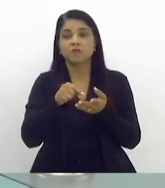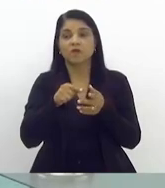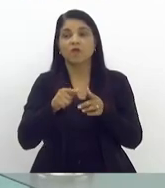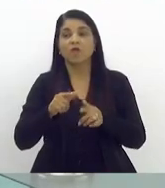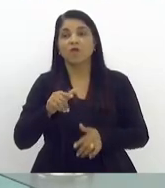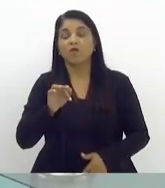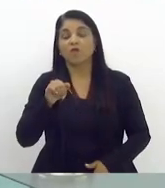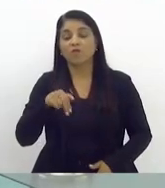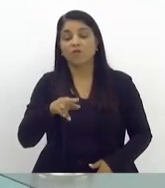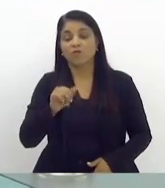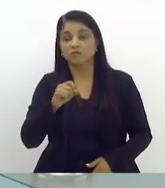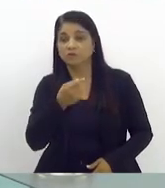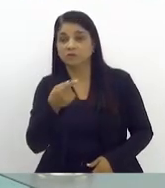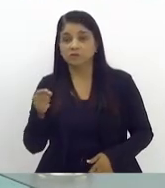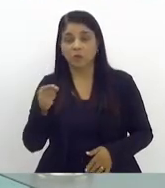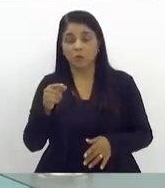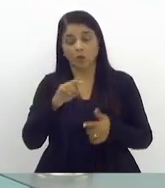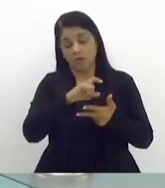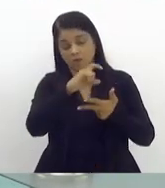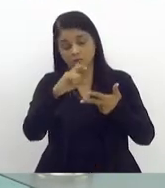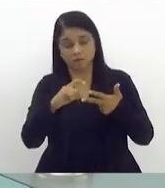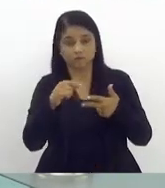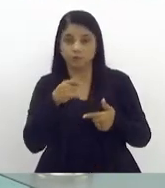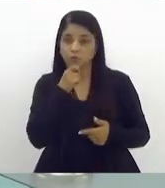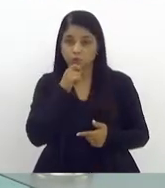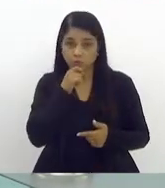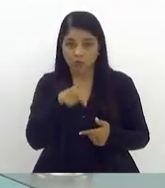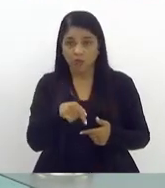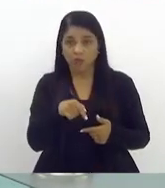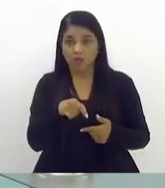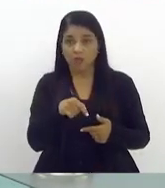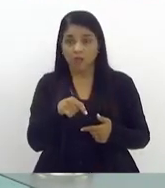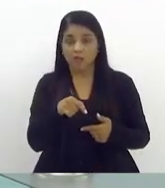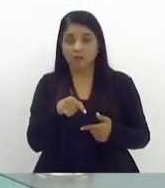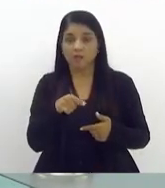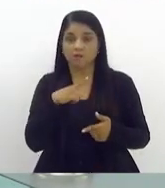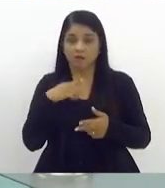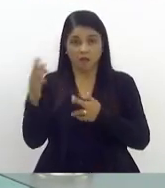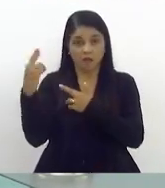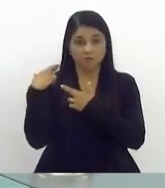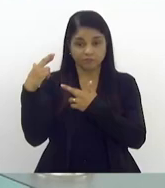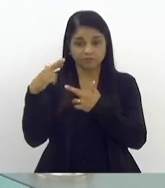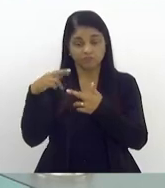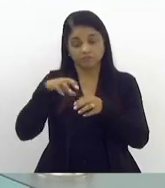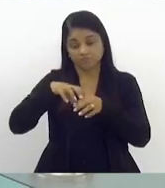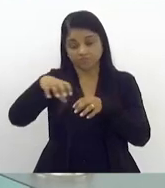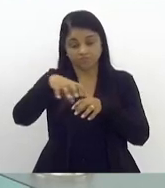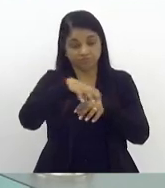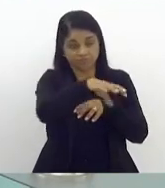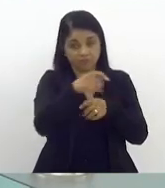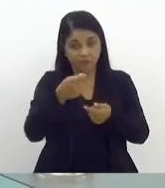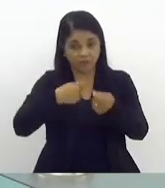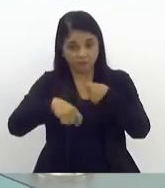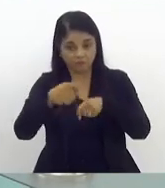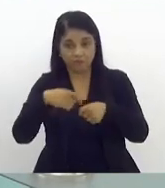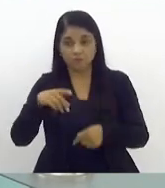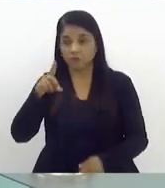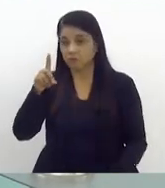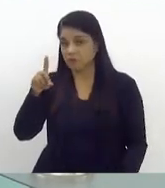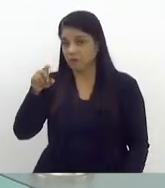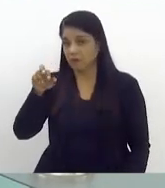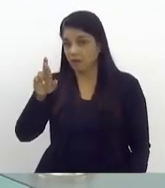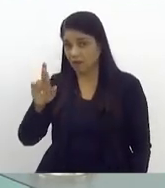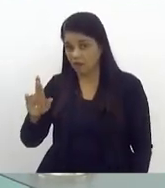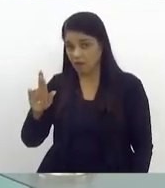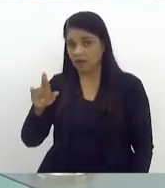função executiva, ele, já que tem dotação, ele faz a descentralização administrativa para o DR, ou para